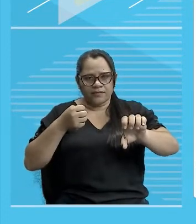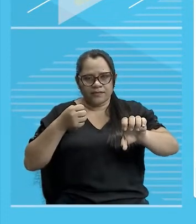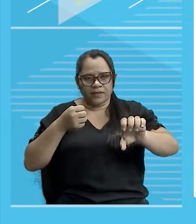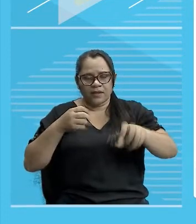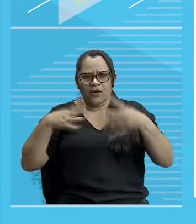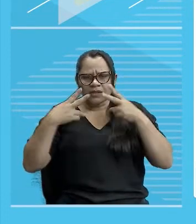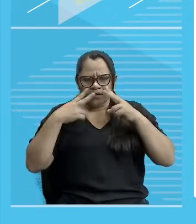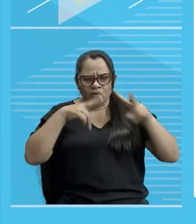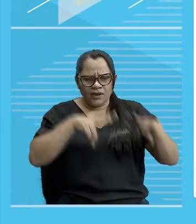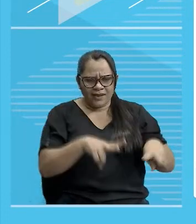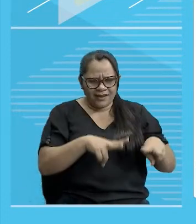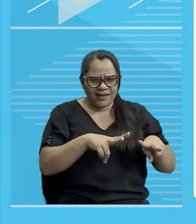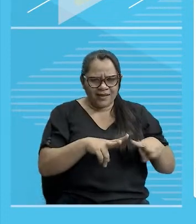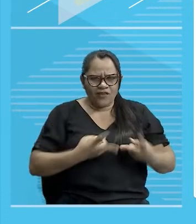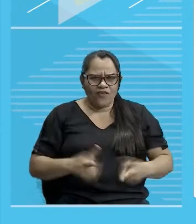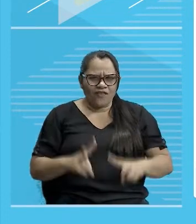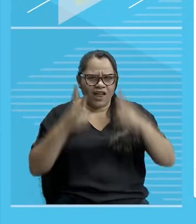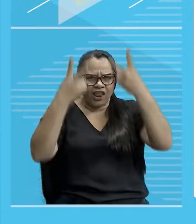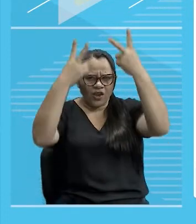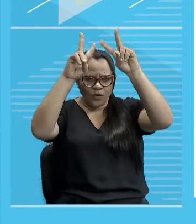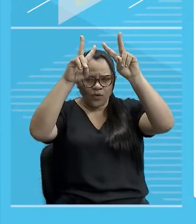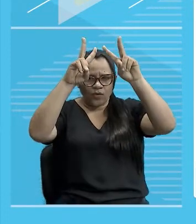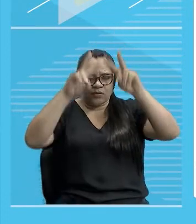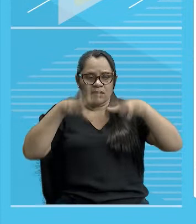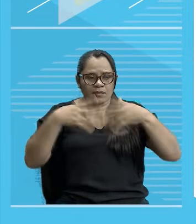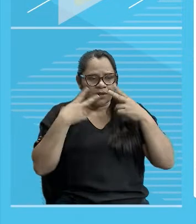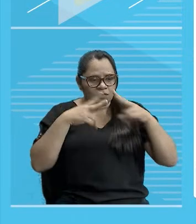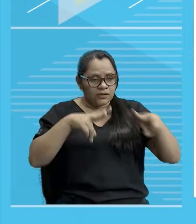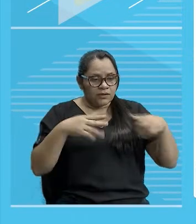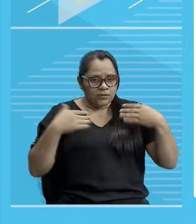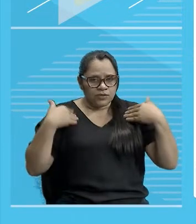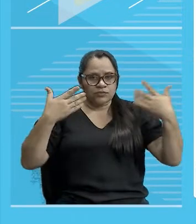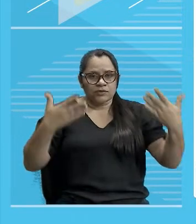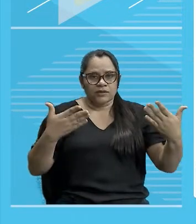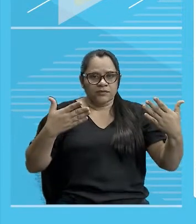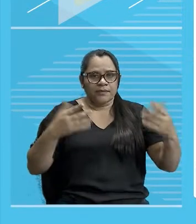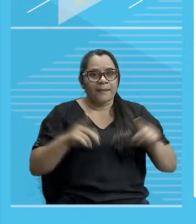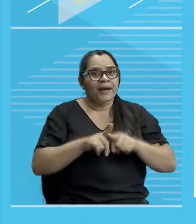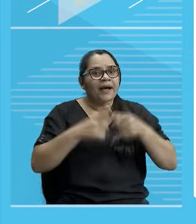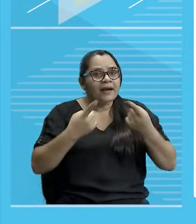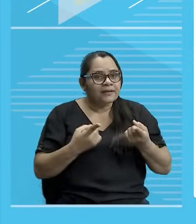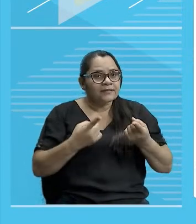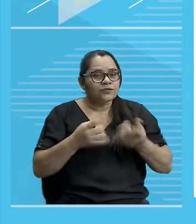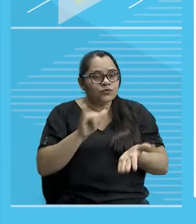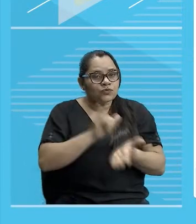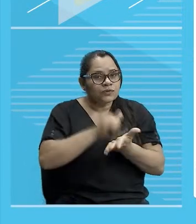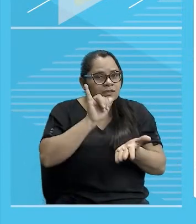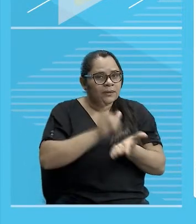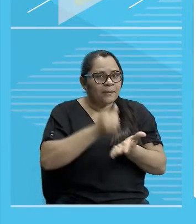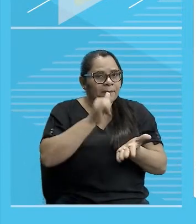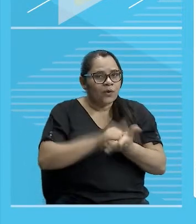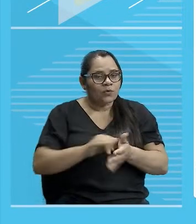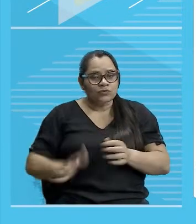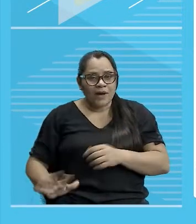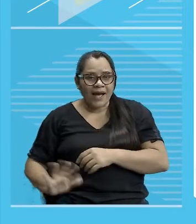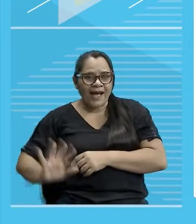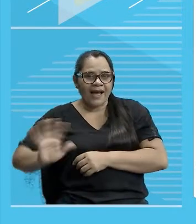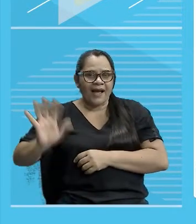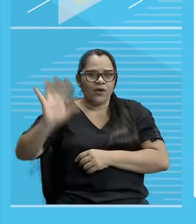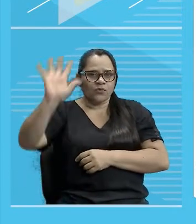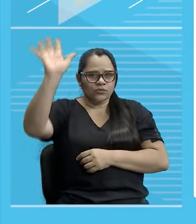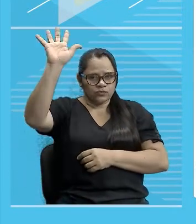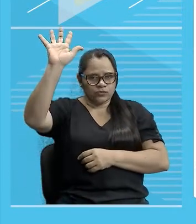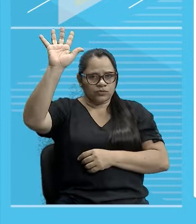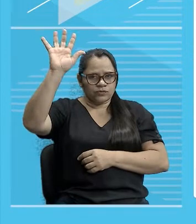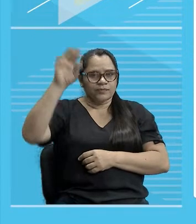Só que os impostos embutidos 315 os impostos lá na Nota Fiscal tinha